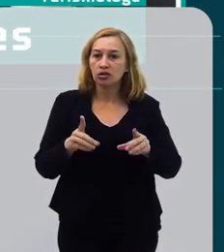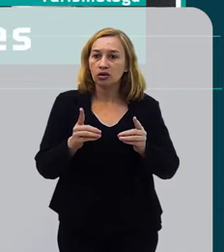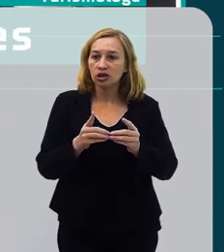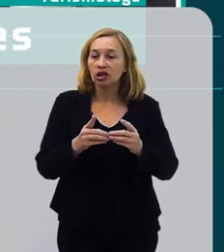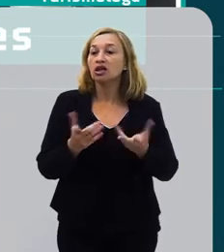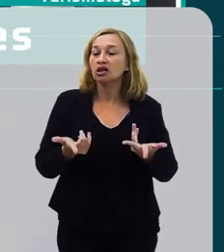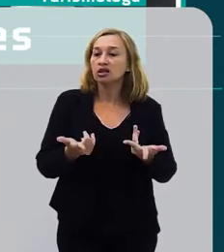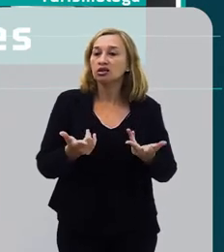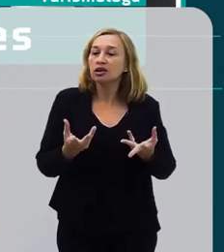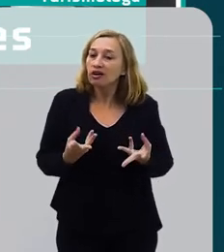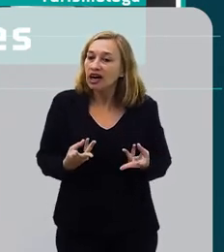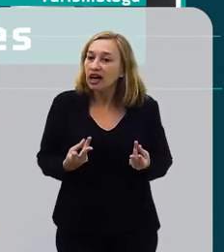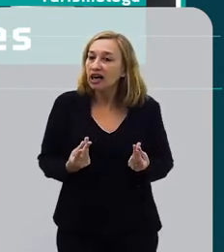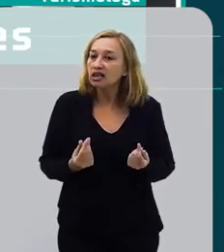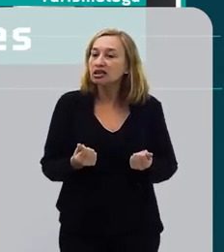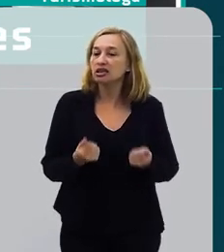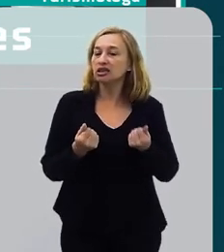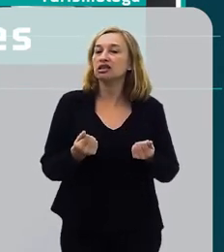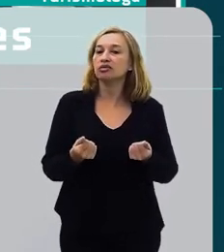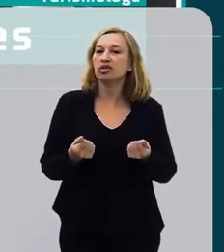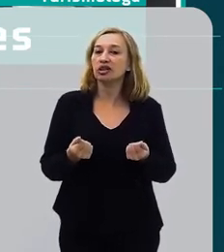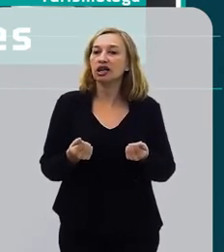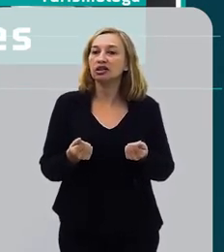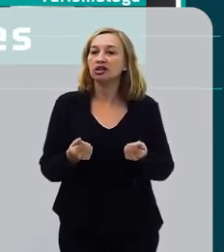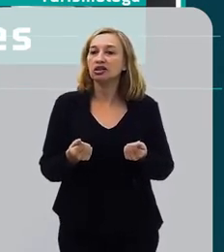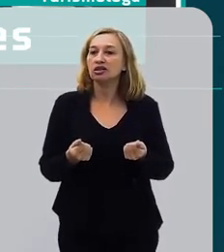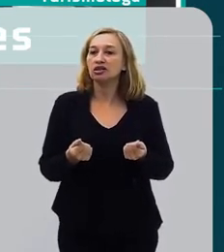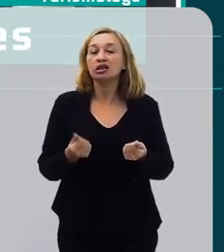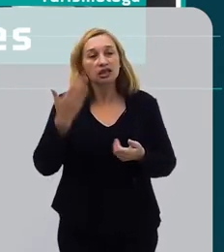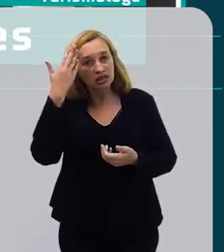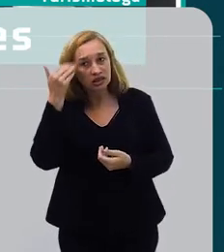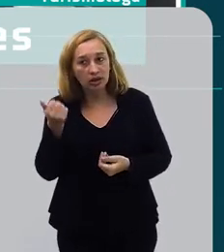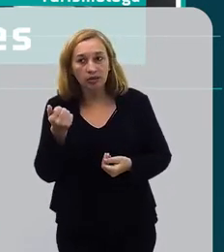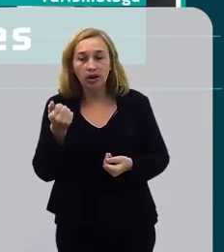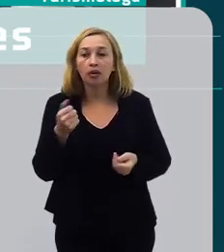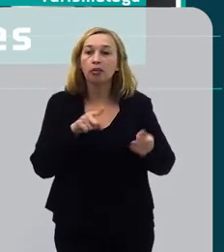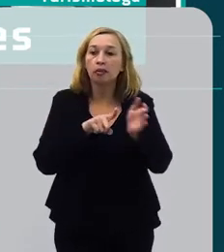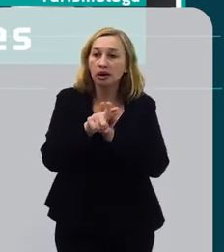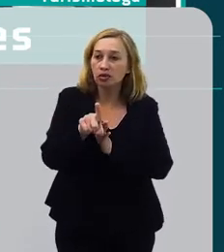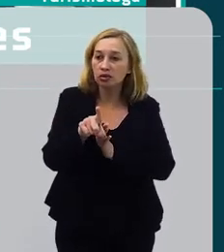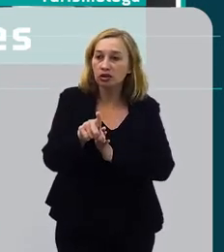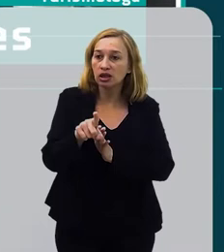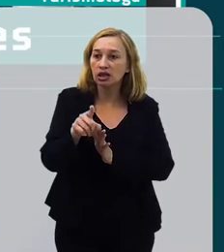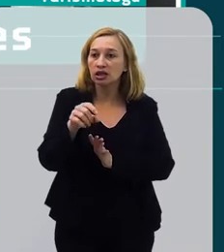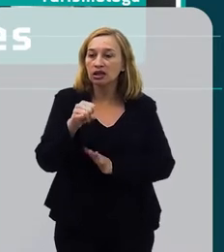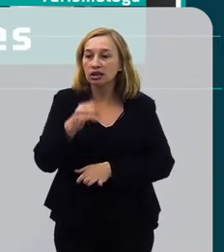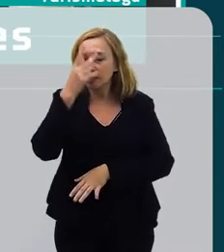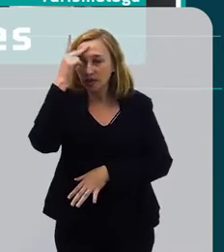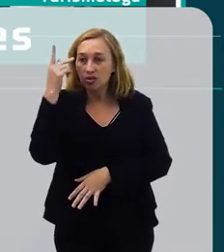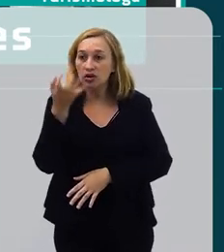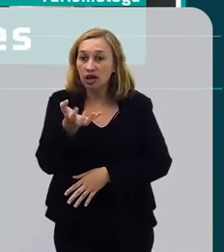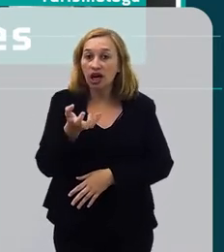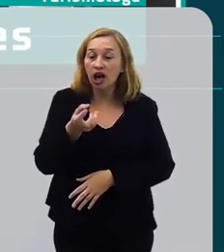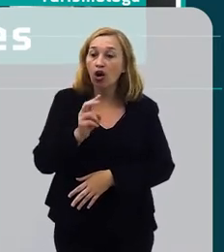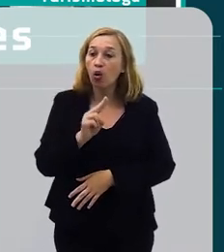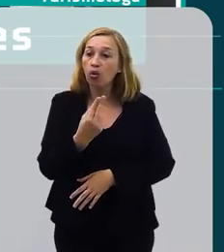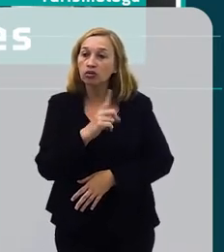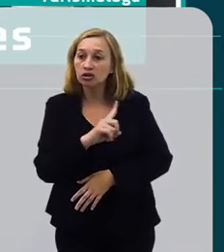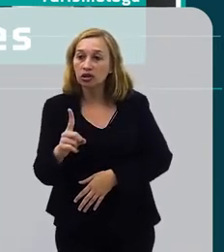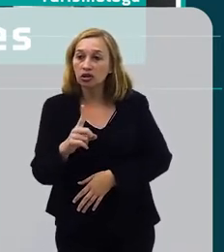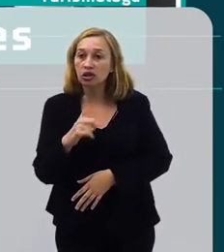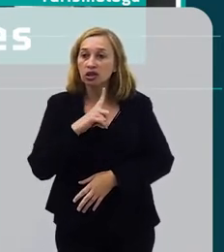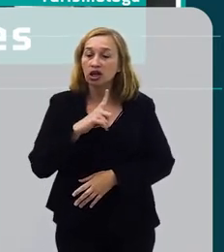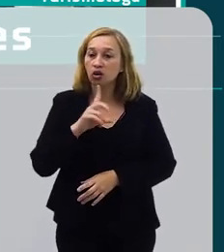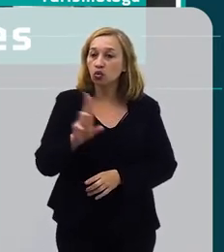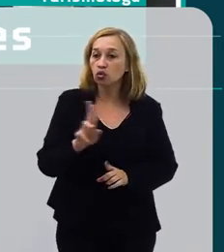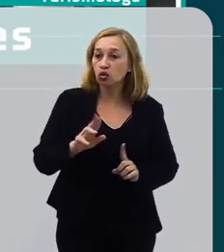serviço, tenham a delicadeza, né, a sensibilidade em saber perguntar se a pessoa quer ou